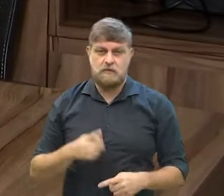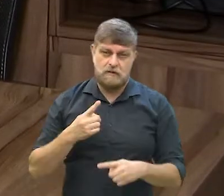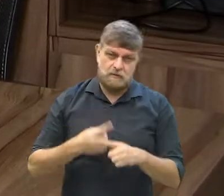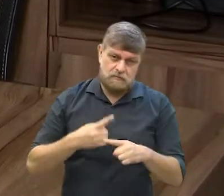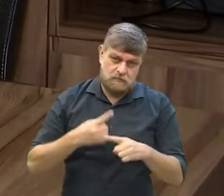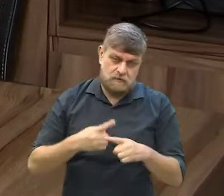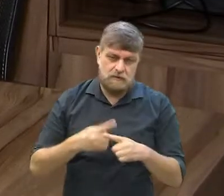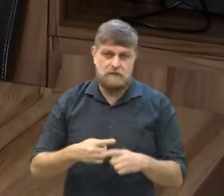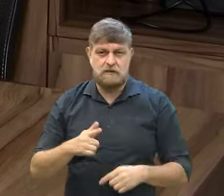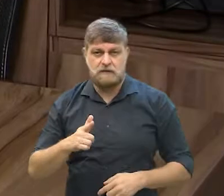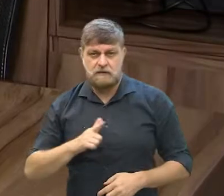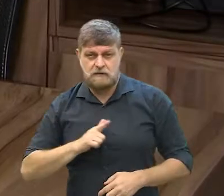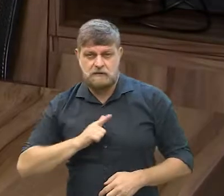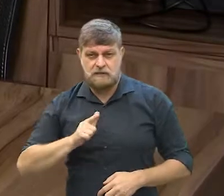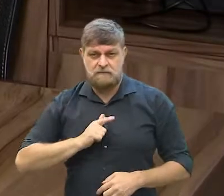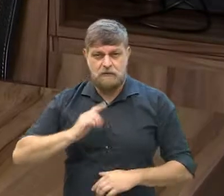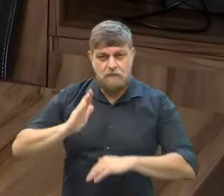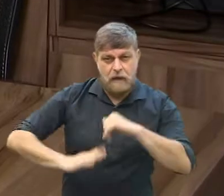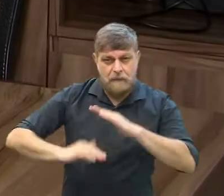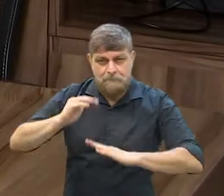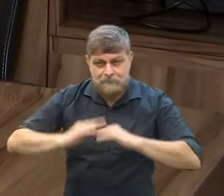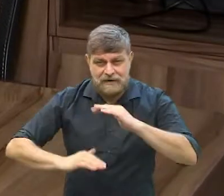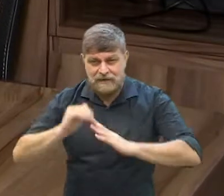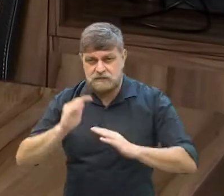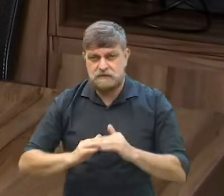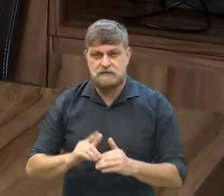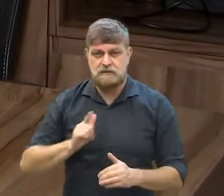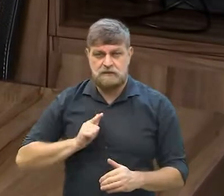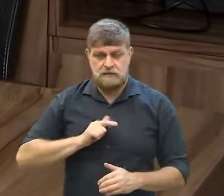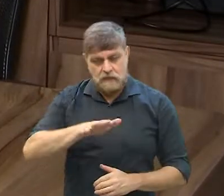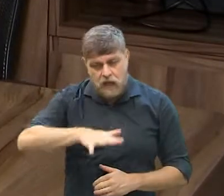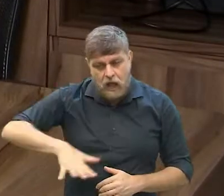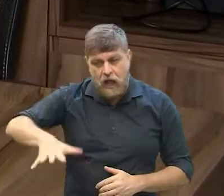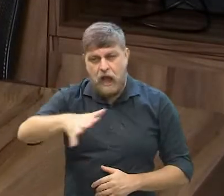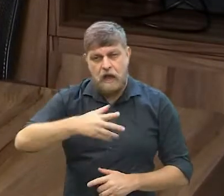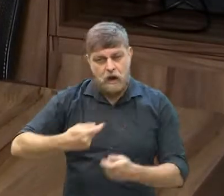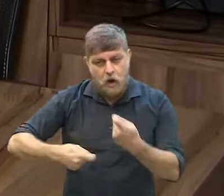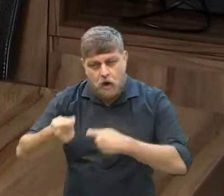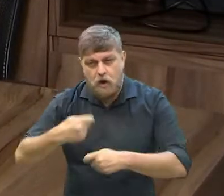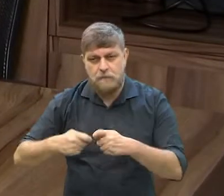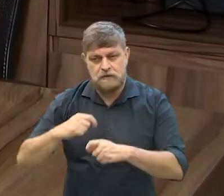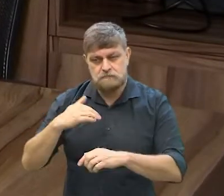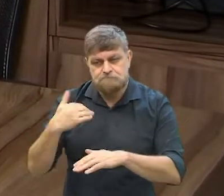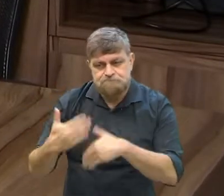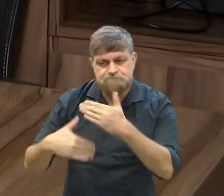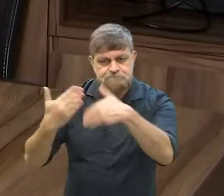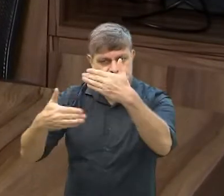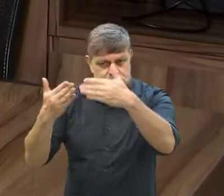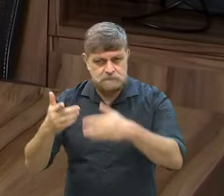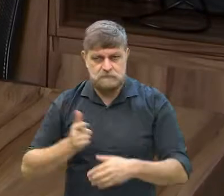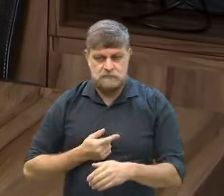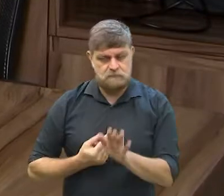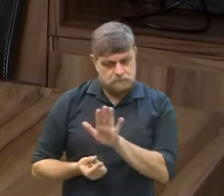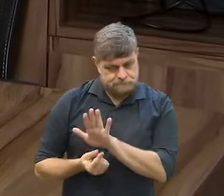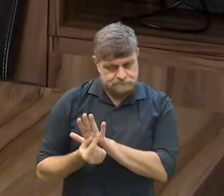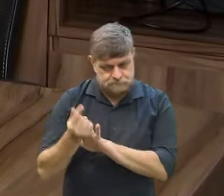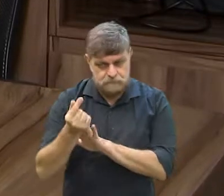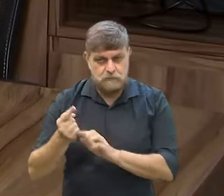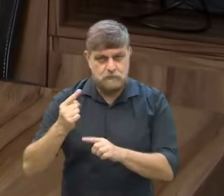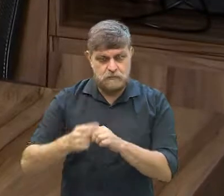conta aí de algumas atividades que acabaram crescendo, aumentando a sua atividade em função do